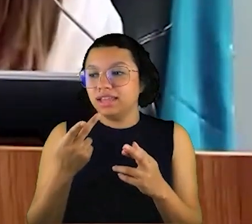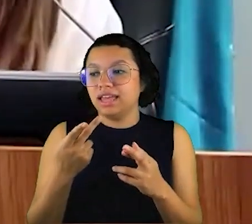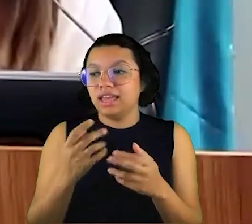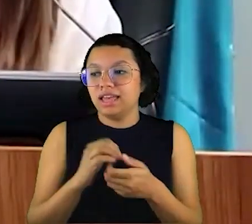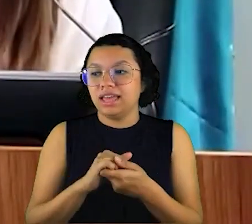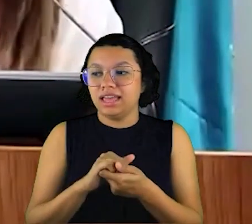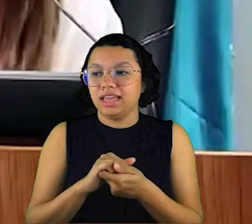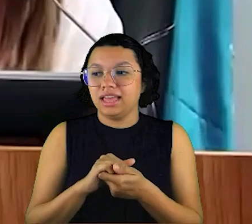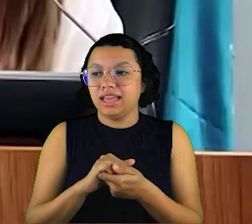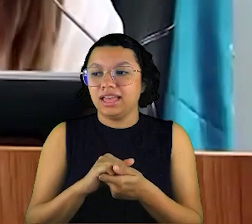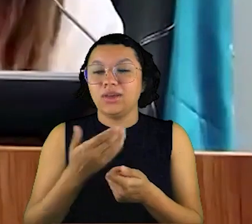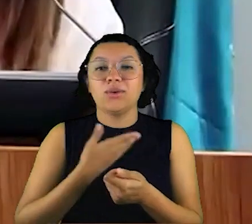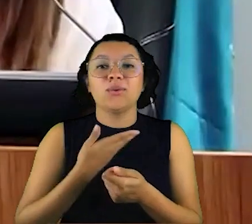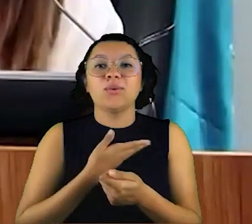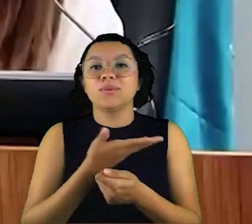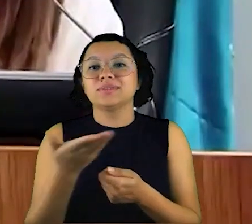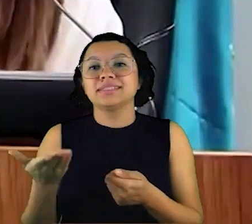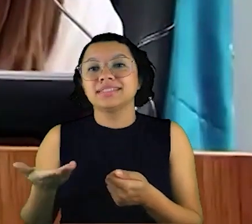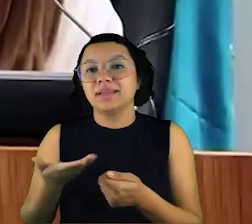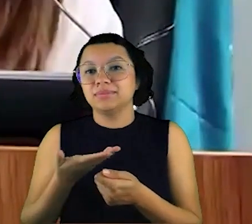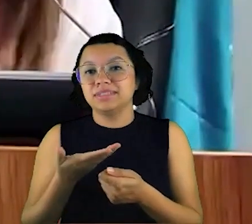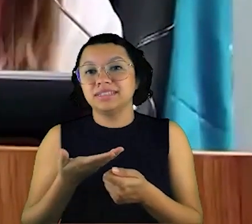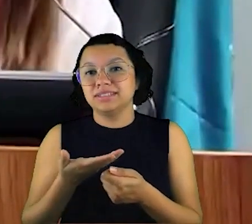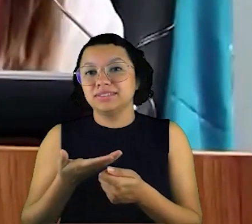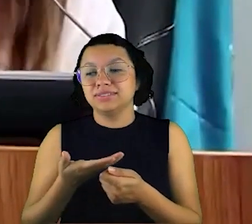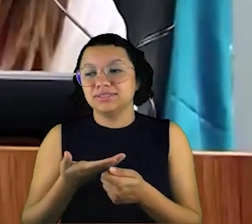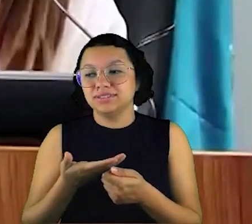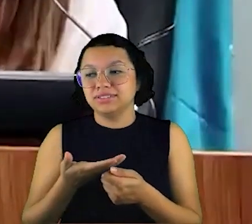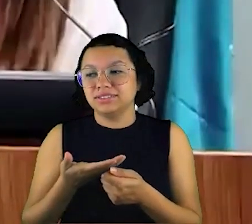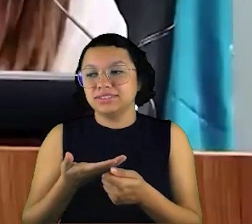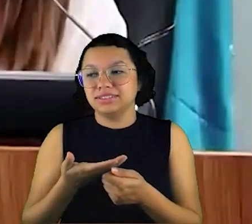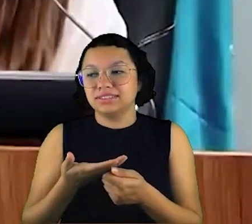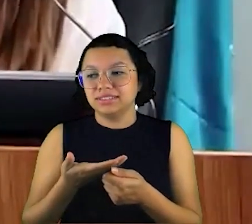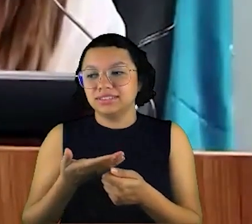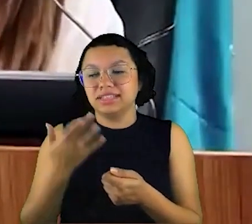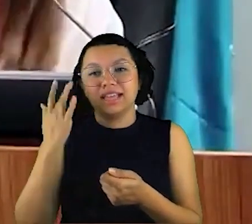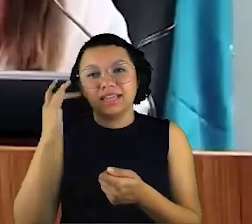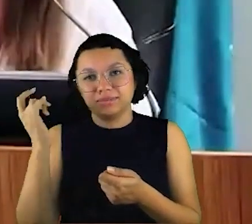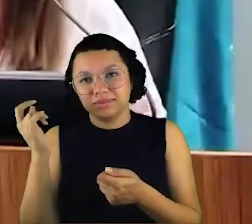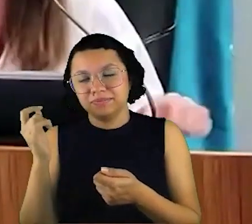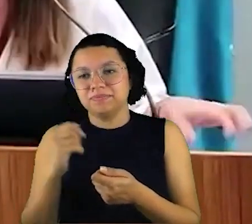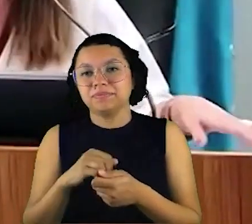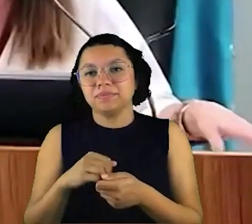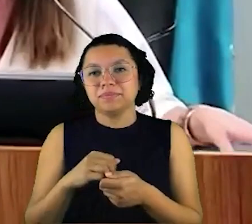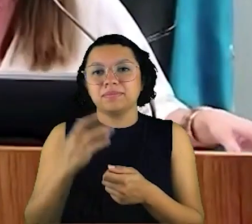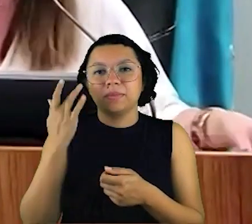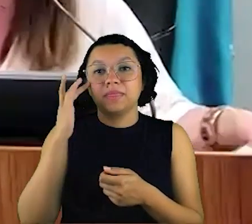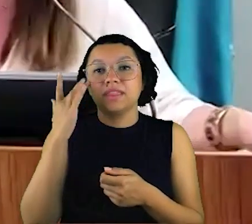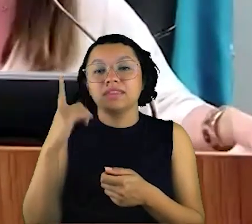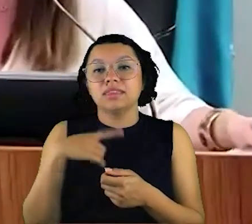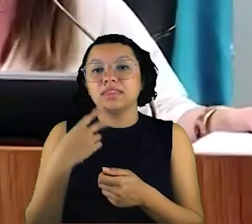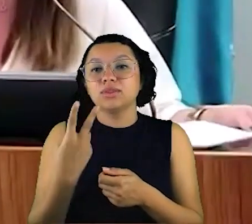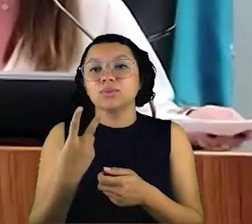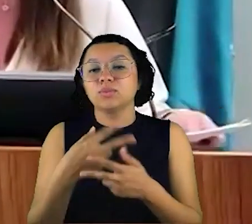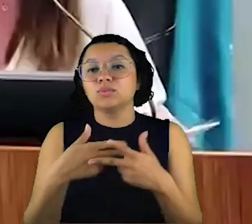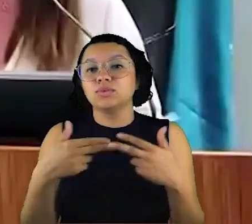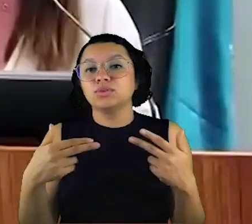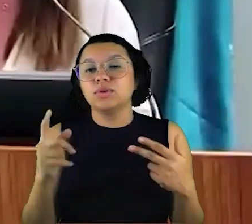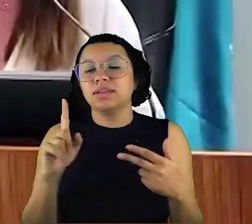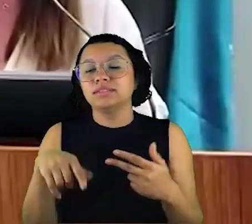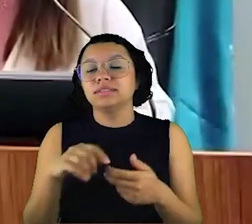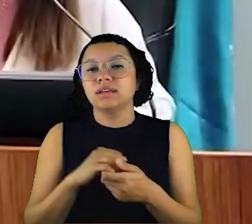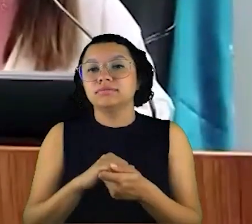falar com os amigos. Spoiler do que vai ser amanhã. Eu acho que tem